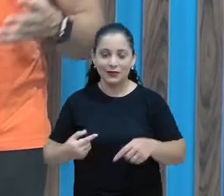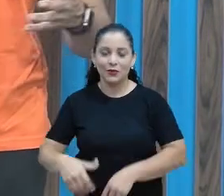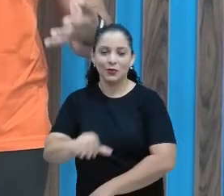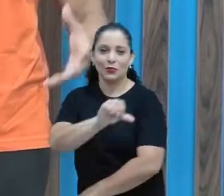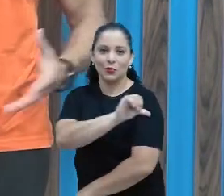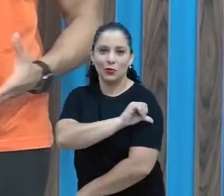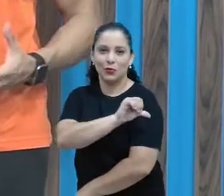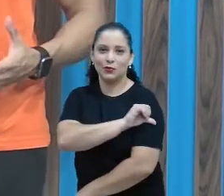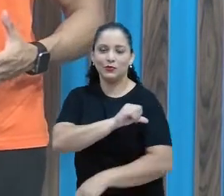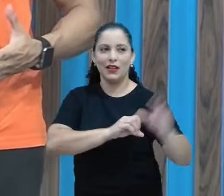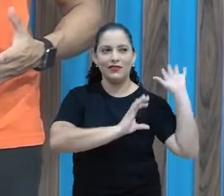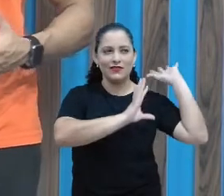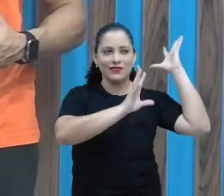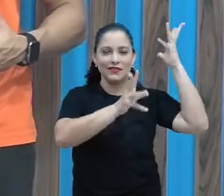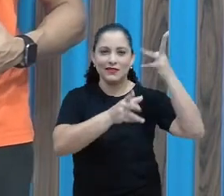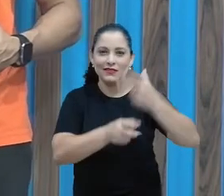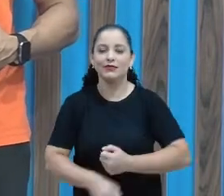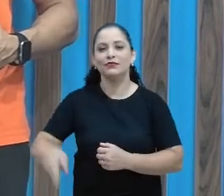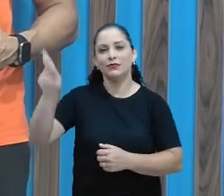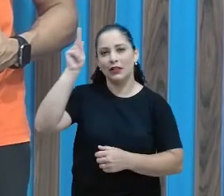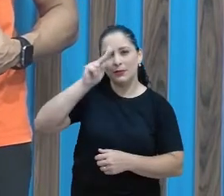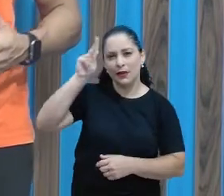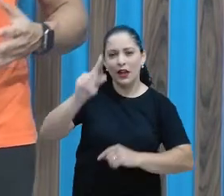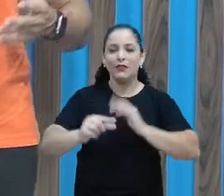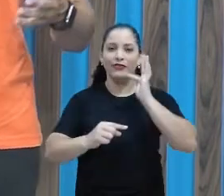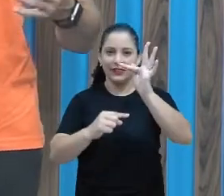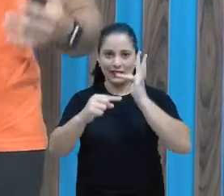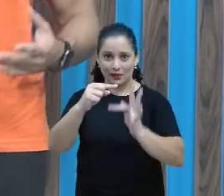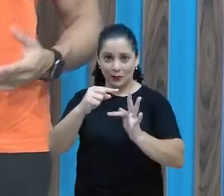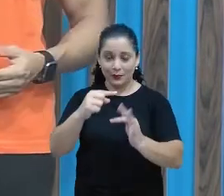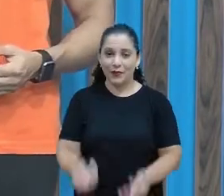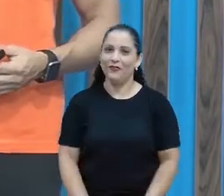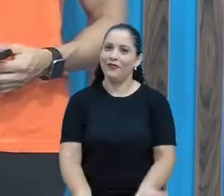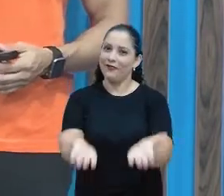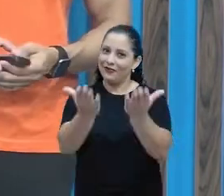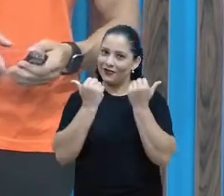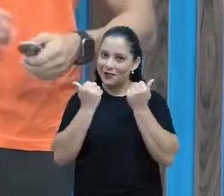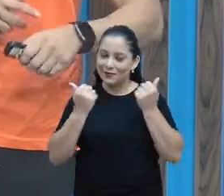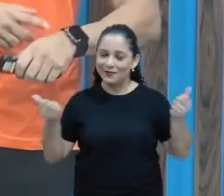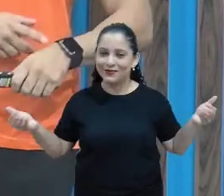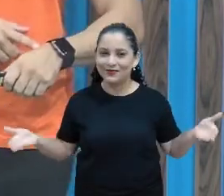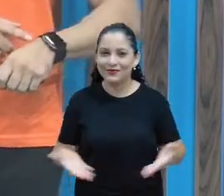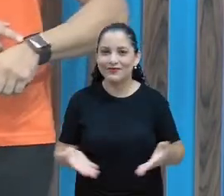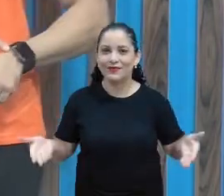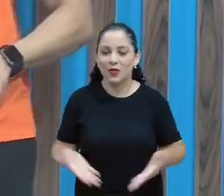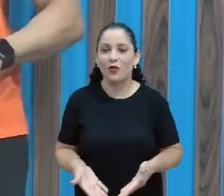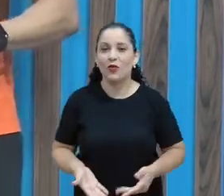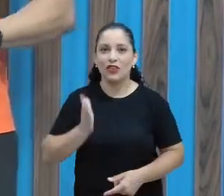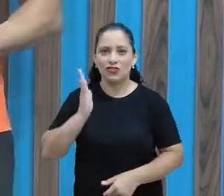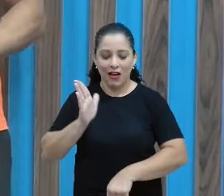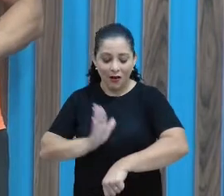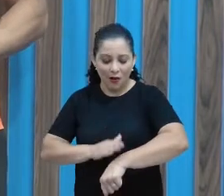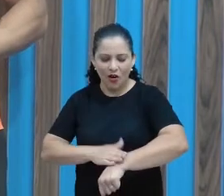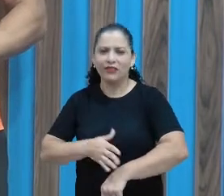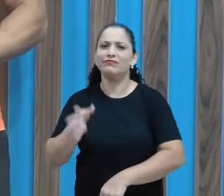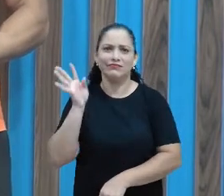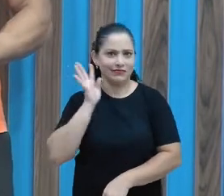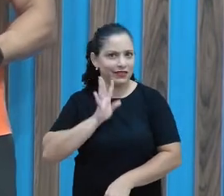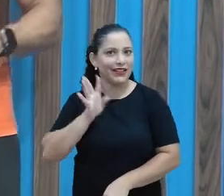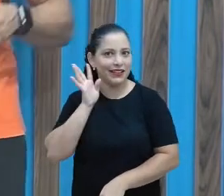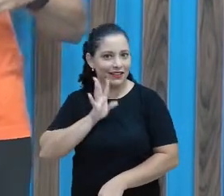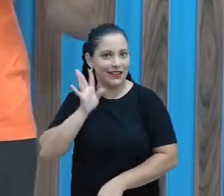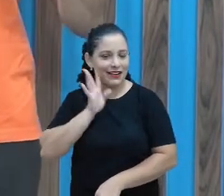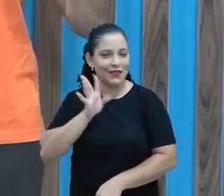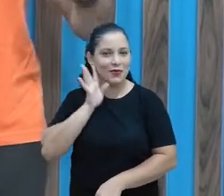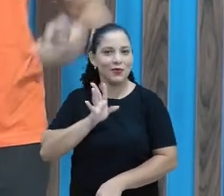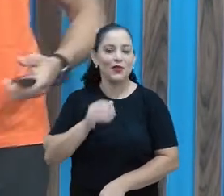ano, relembrando aí essa ideia de fração. Então vem comigo, já está numa hora legal, certo?